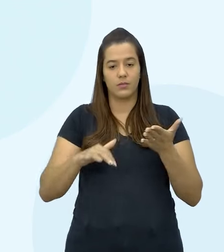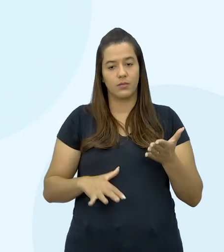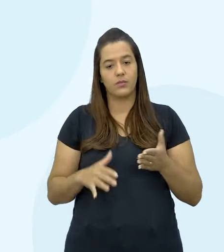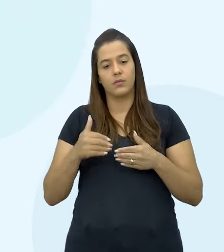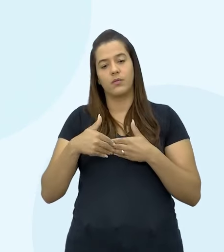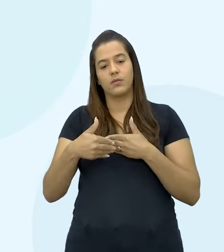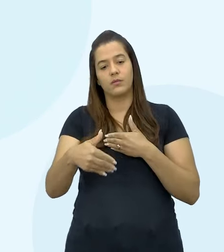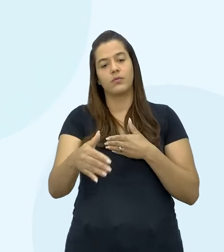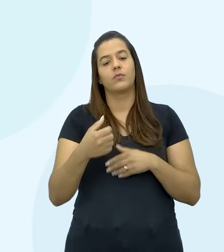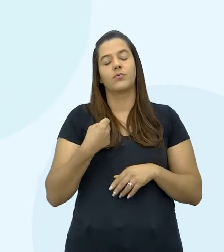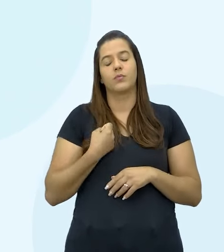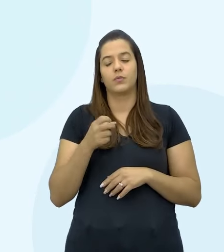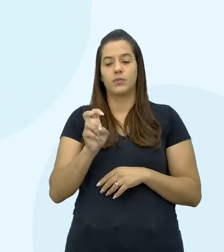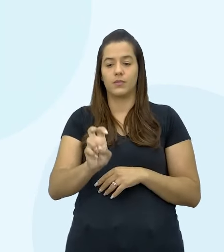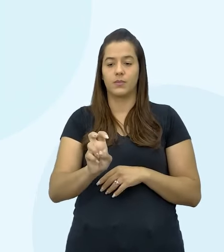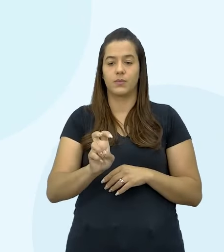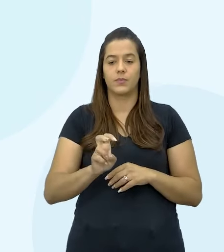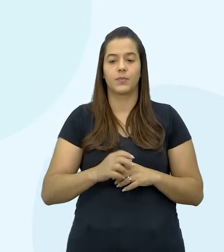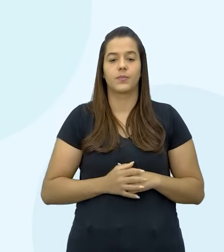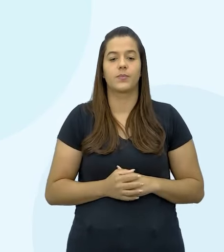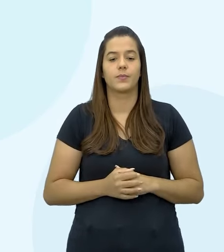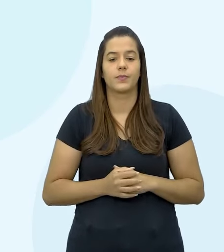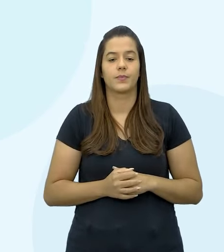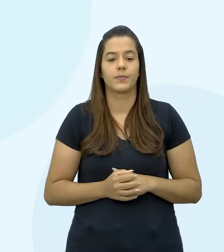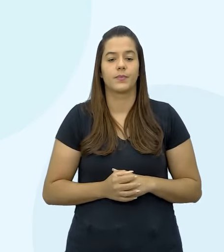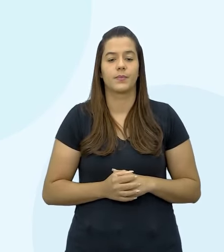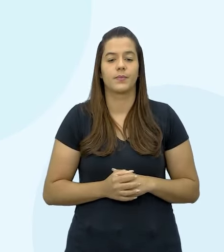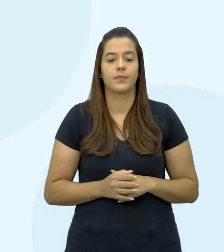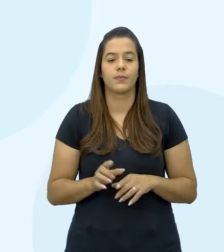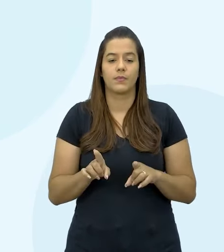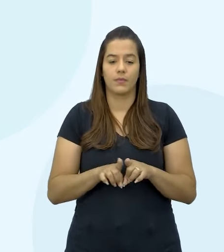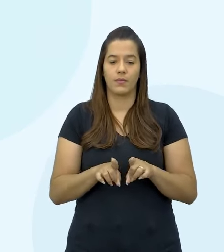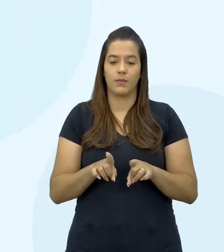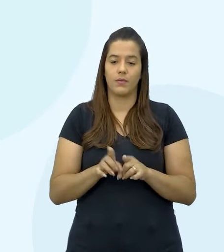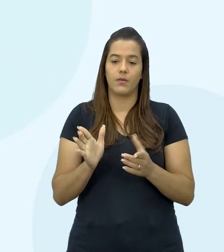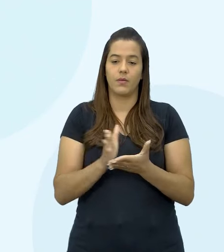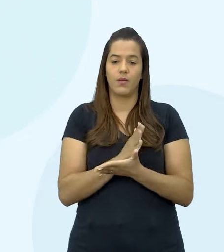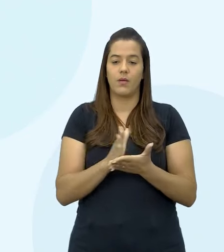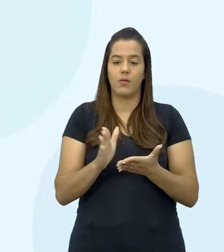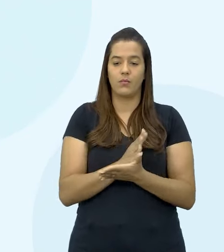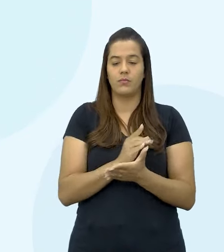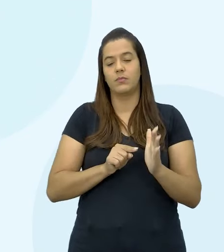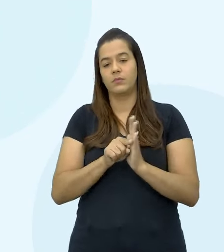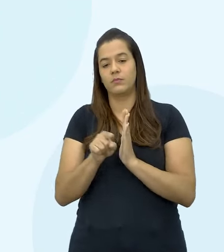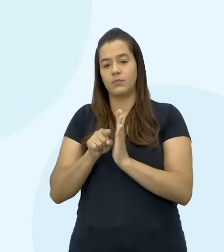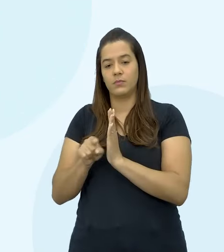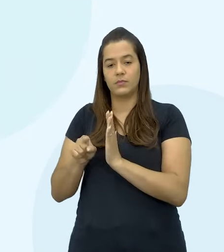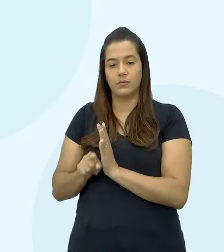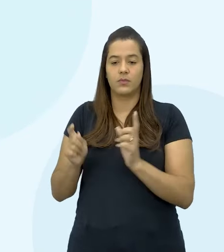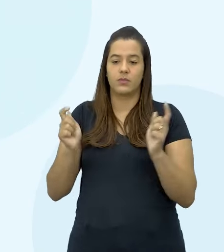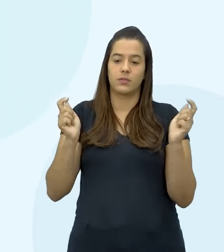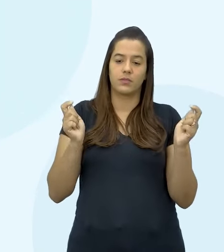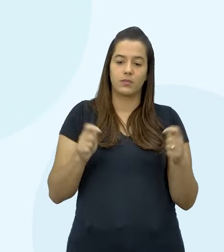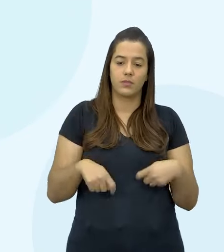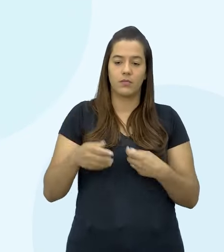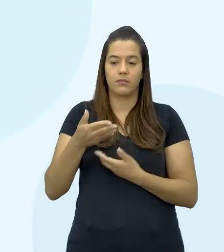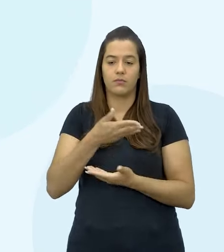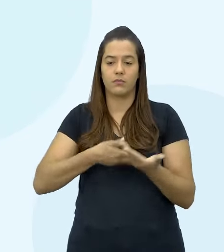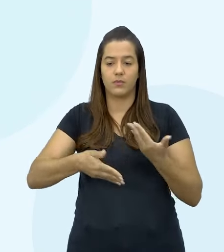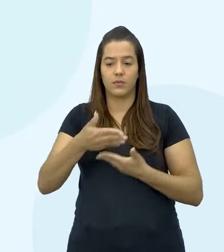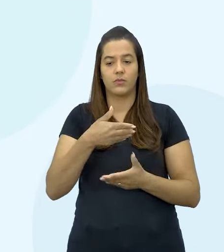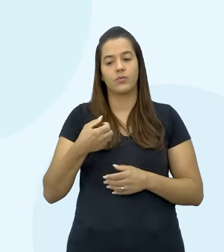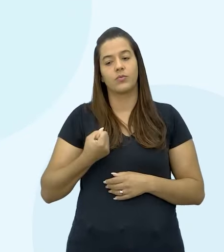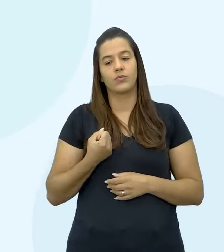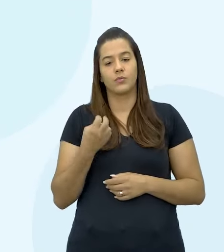no componente 5, né? E alguns questionamentos que permitam a articulação com o componente